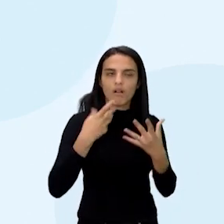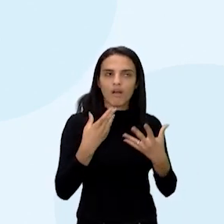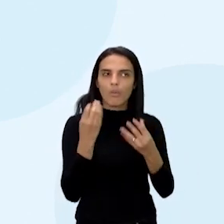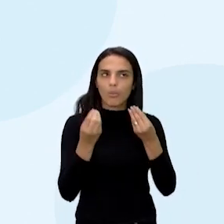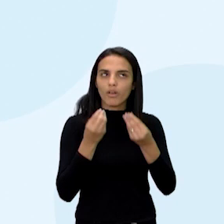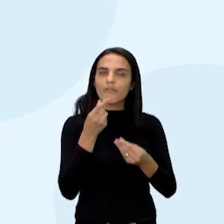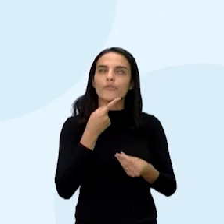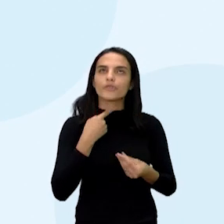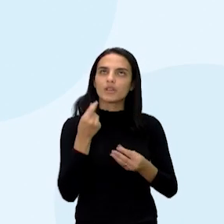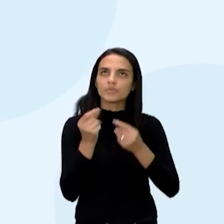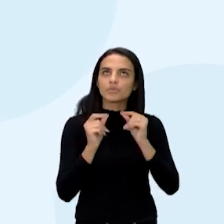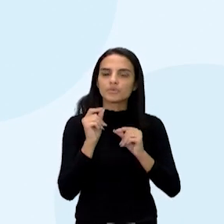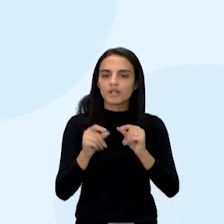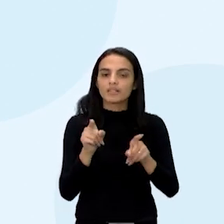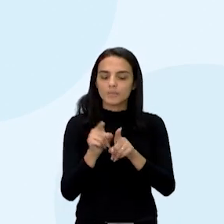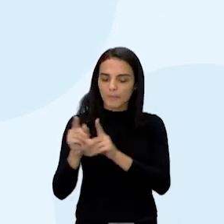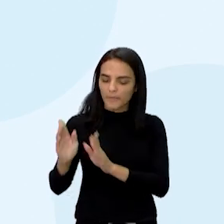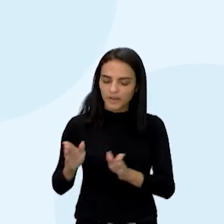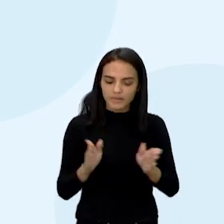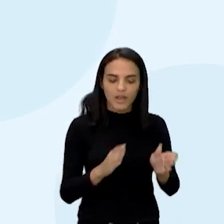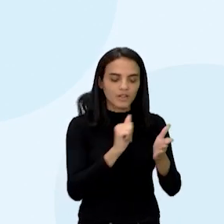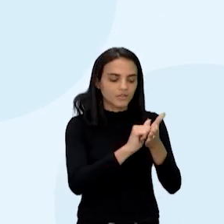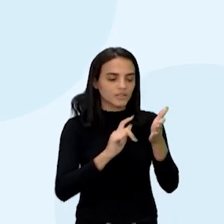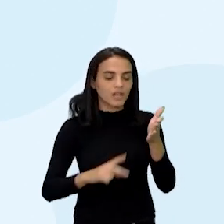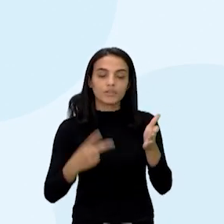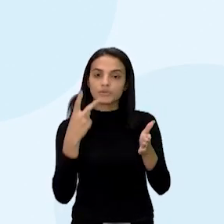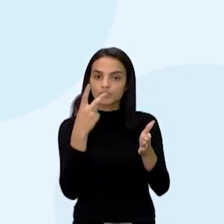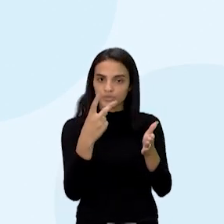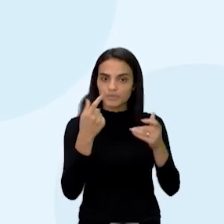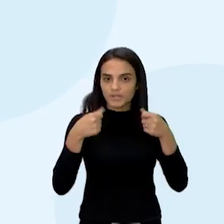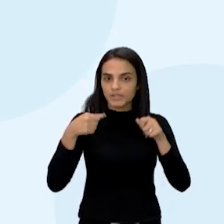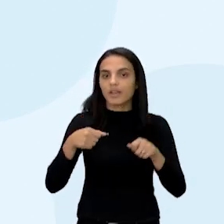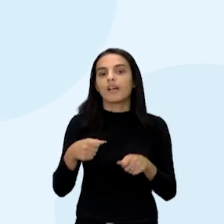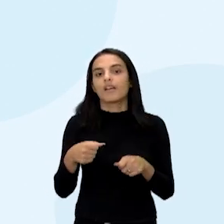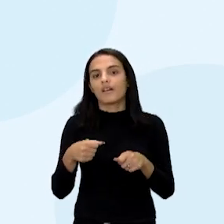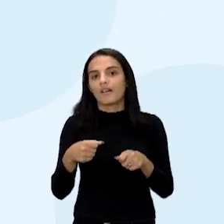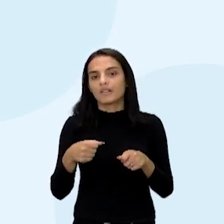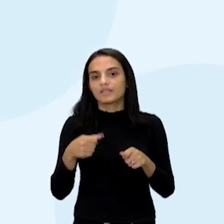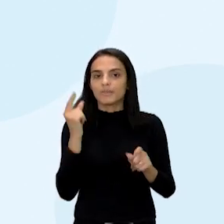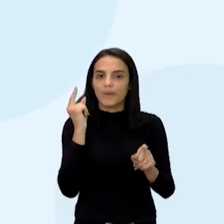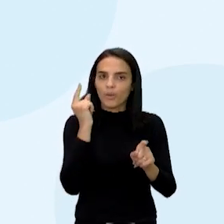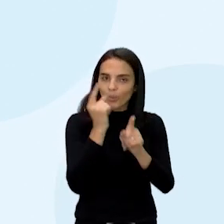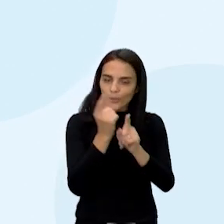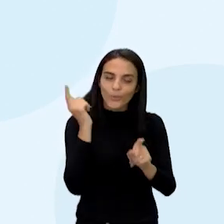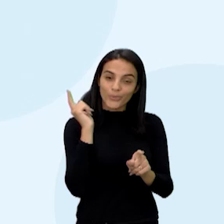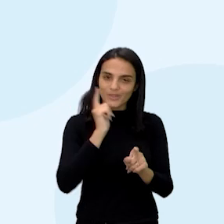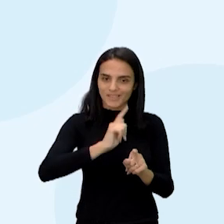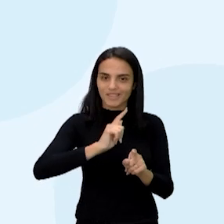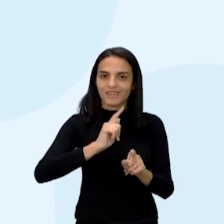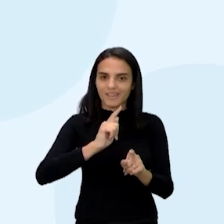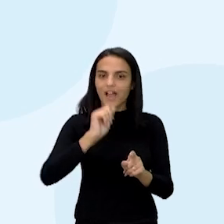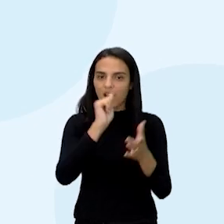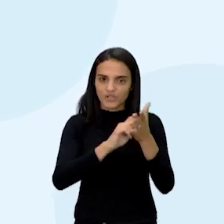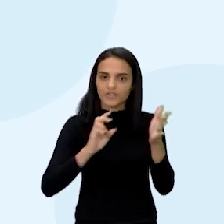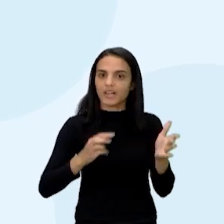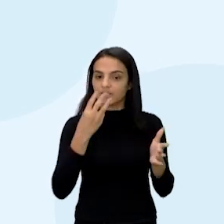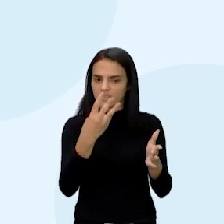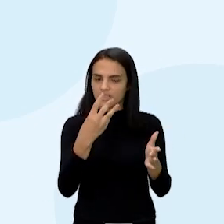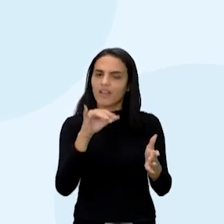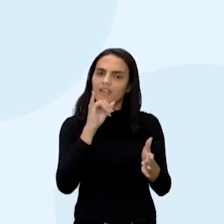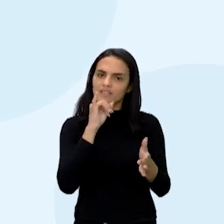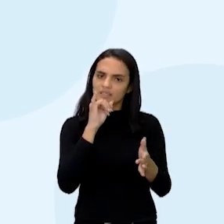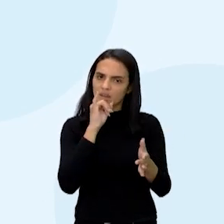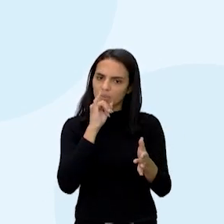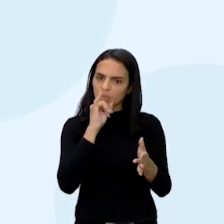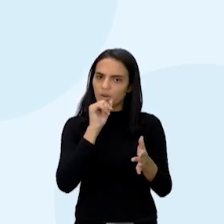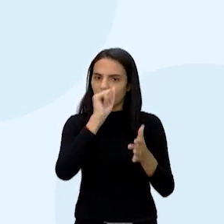e programar as atividades do tipo 2 necessárias para alcançar de tipo 3. Então, qual é um exemplo de atividade de tipo 1 que a